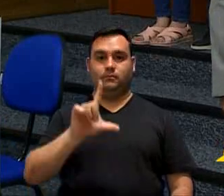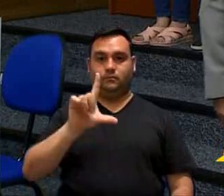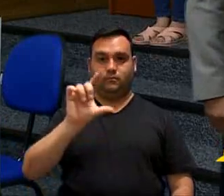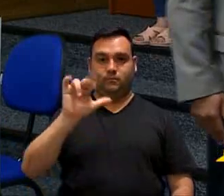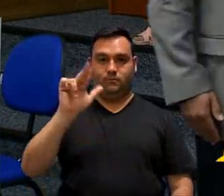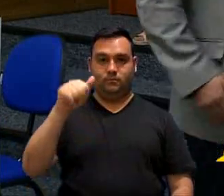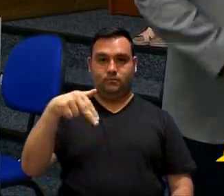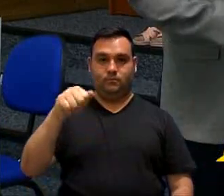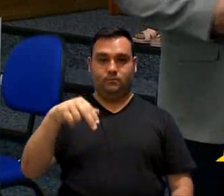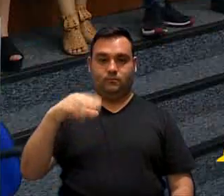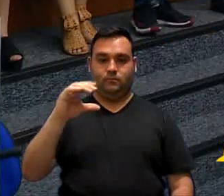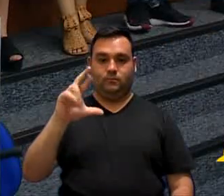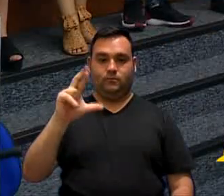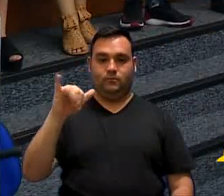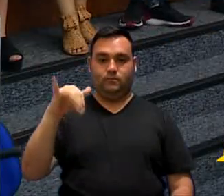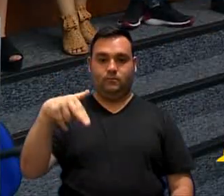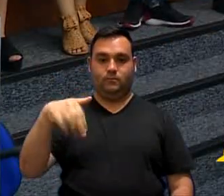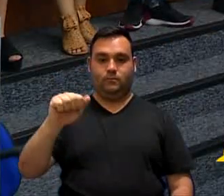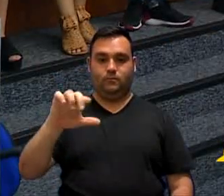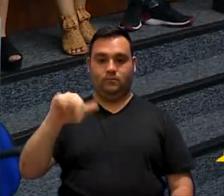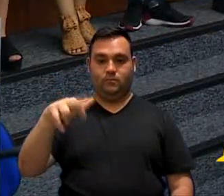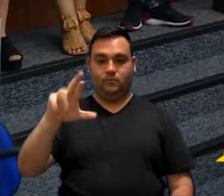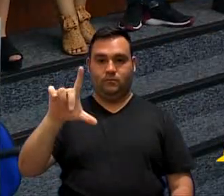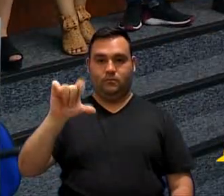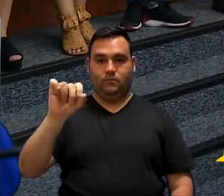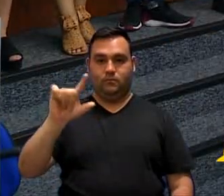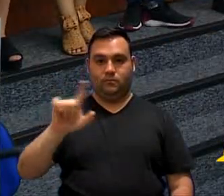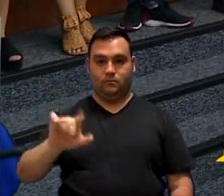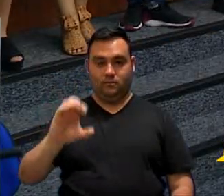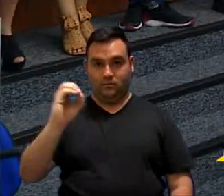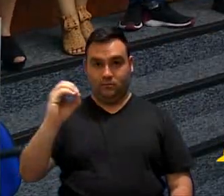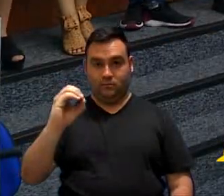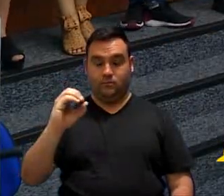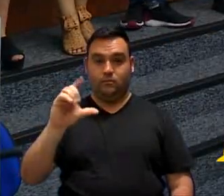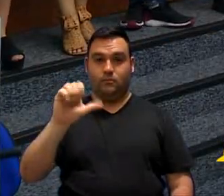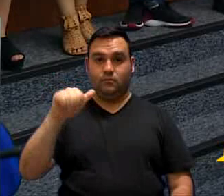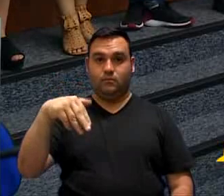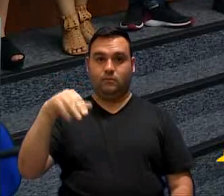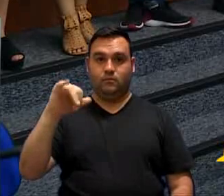Luana Karina Marluzo Campos de Almeida.